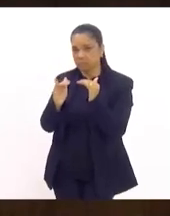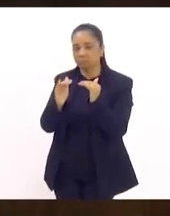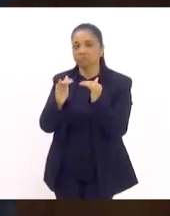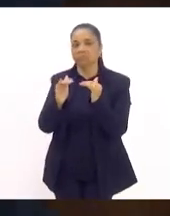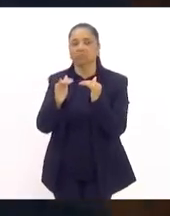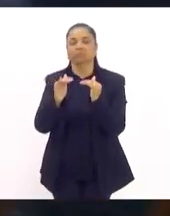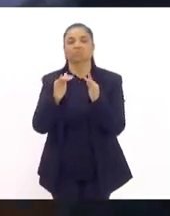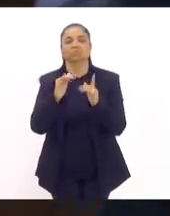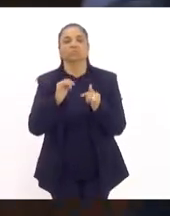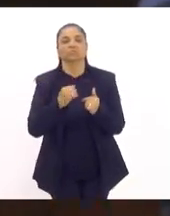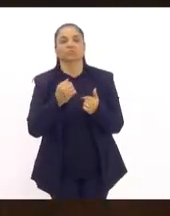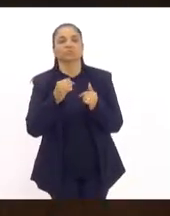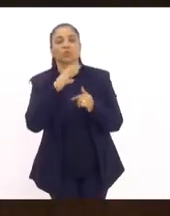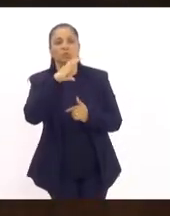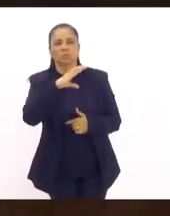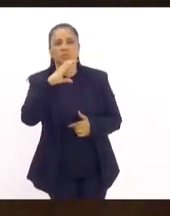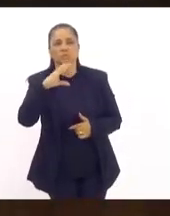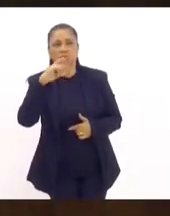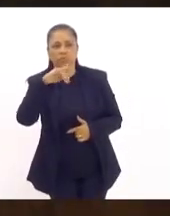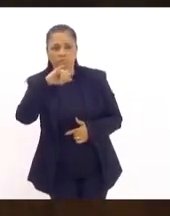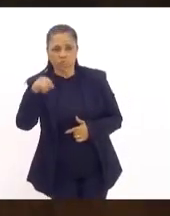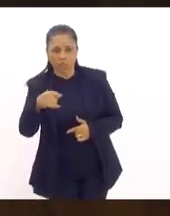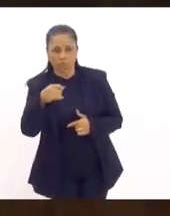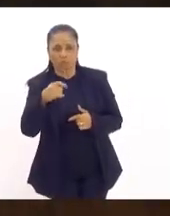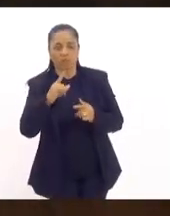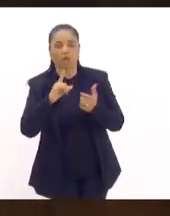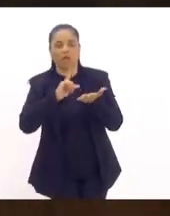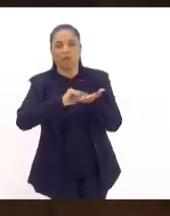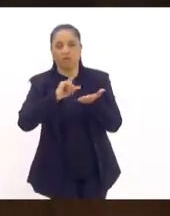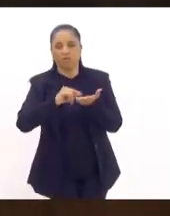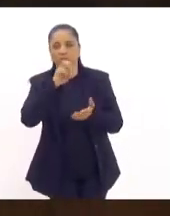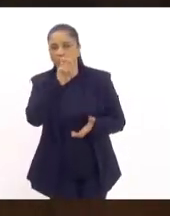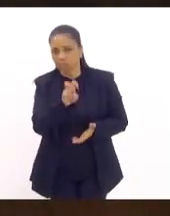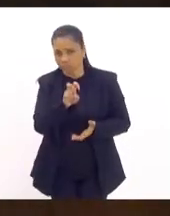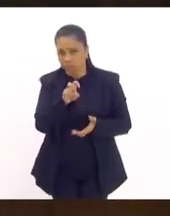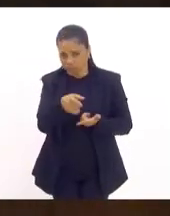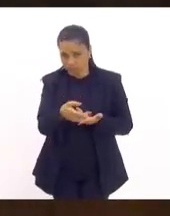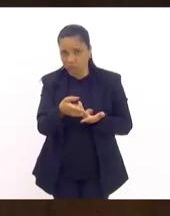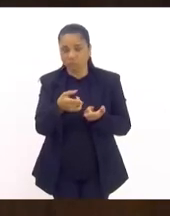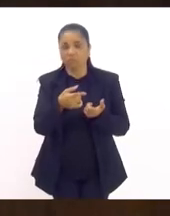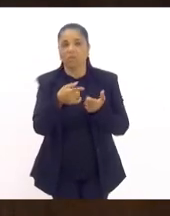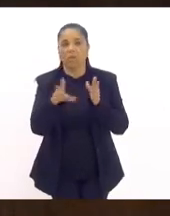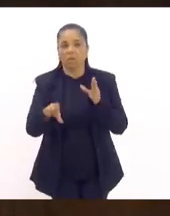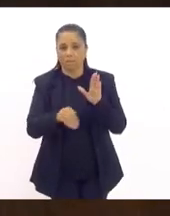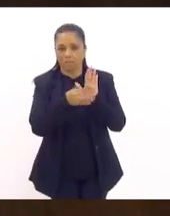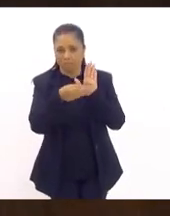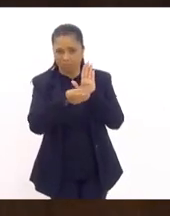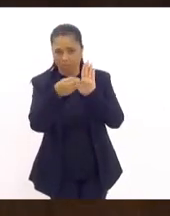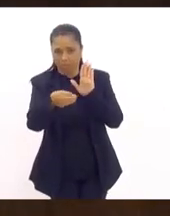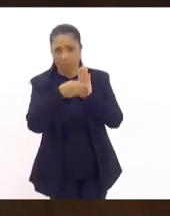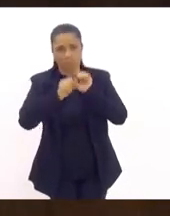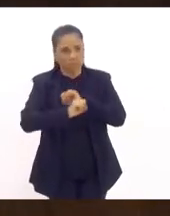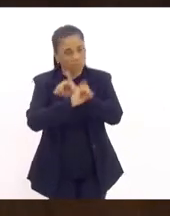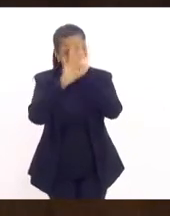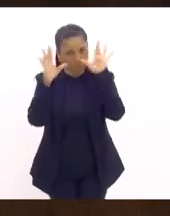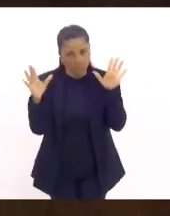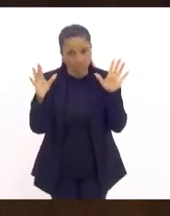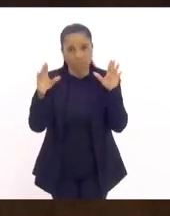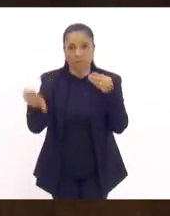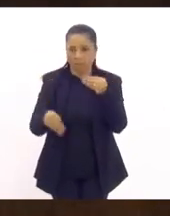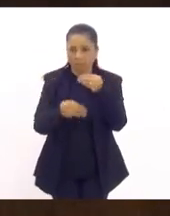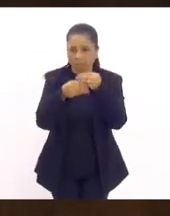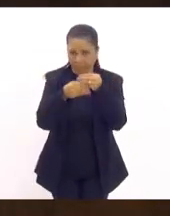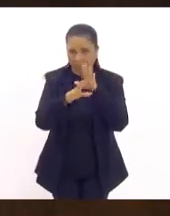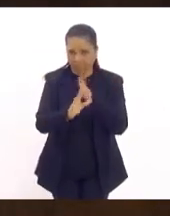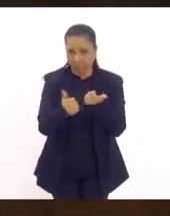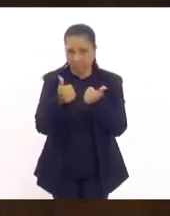5 da CCJ, que é acrescentando esse artigo. Só para fazer esse esclarecimento, mas o parecer, pela constitucionalidade com emenda, é justamente essa emenda que eu me